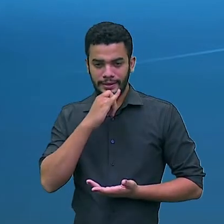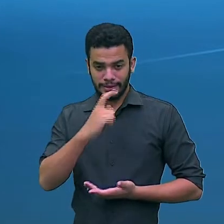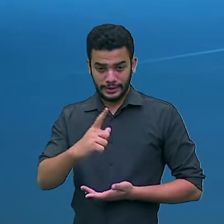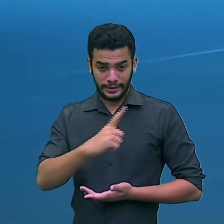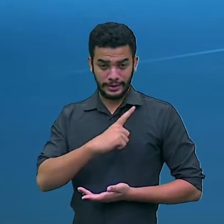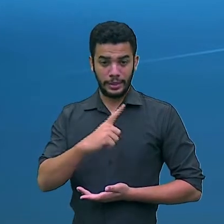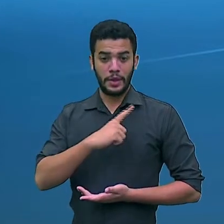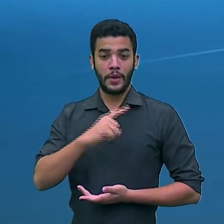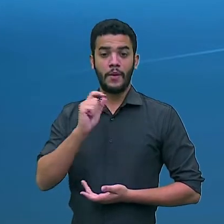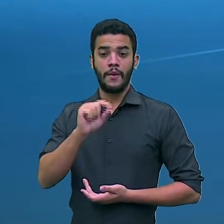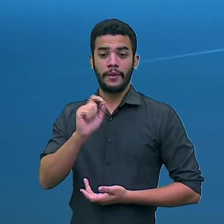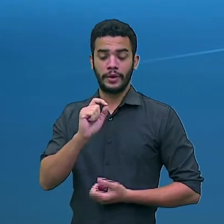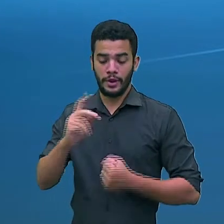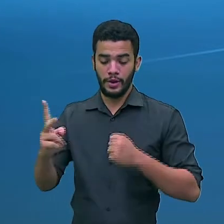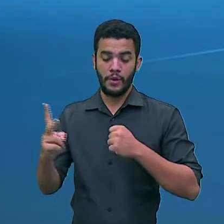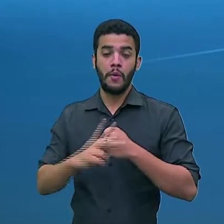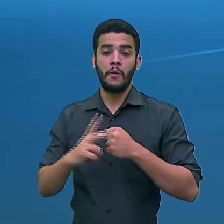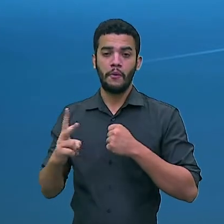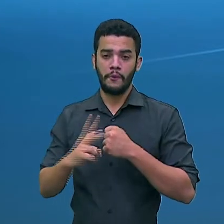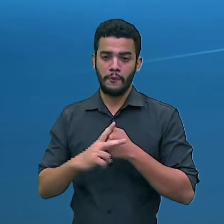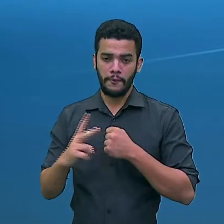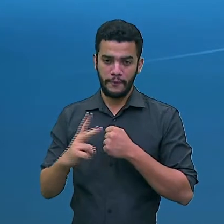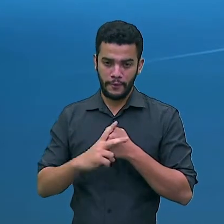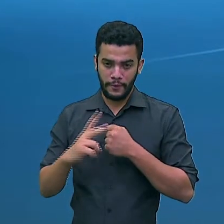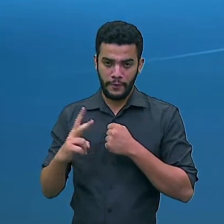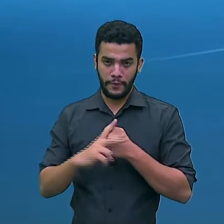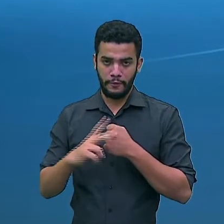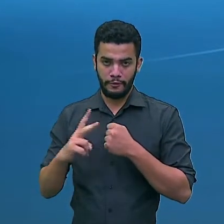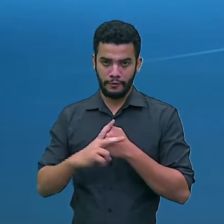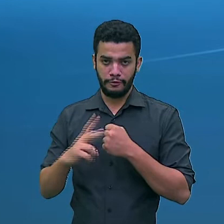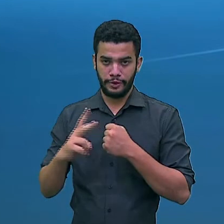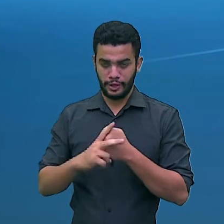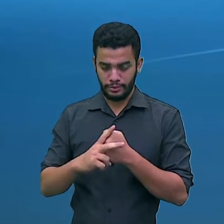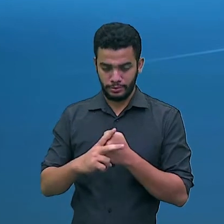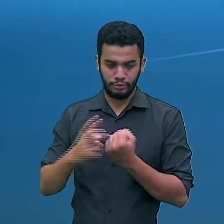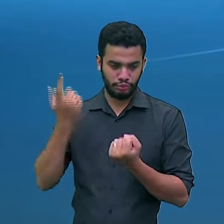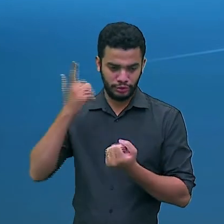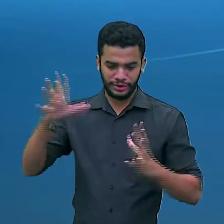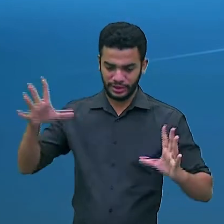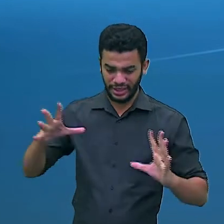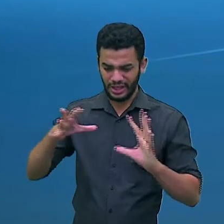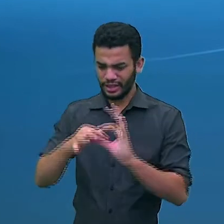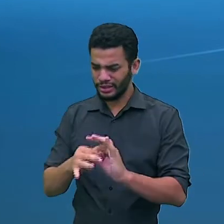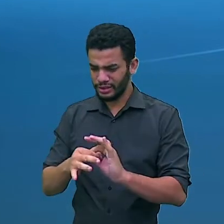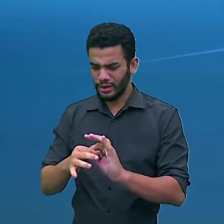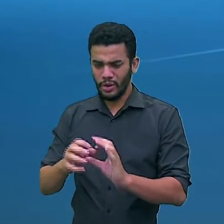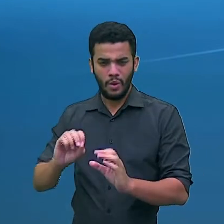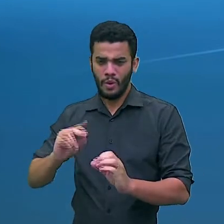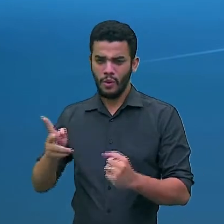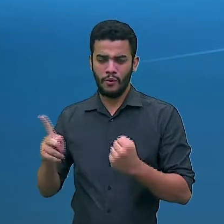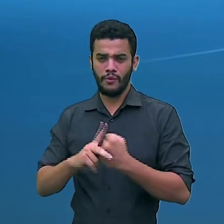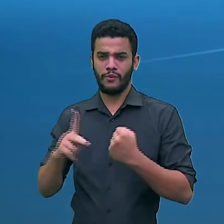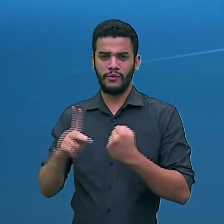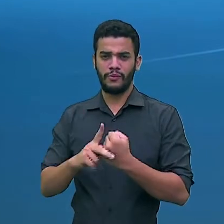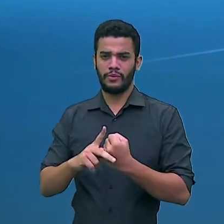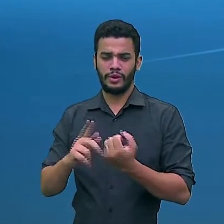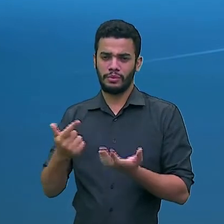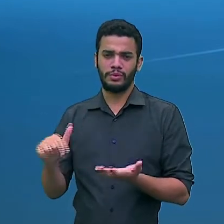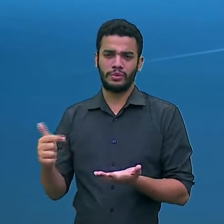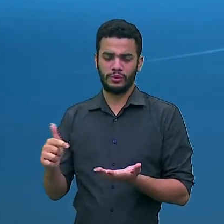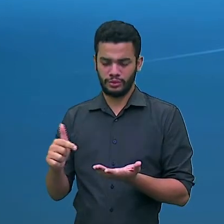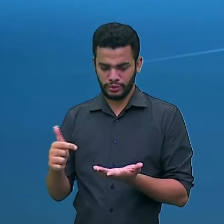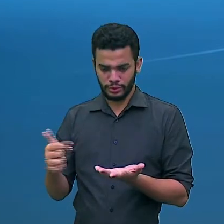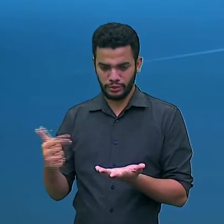que pode ou não ser de ligação. Nesse caso aí, a função do verbo